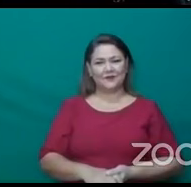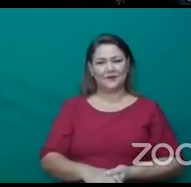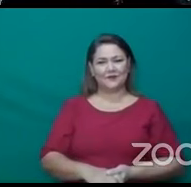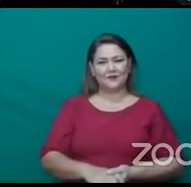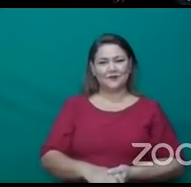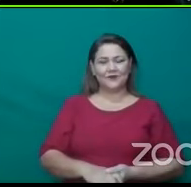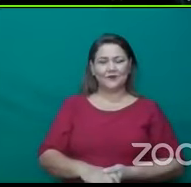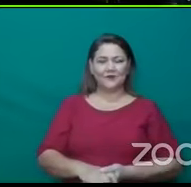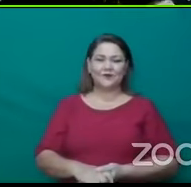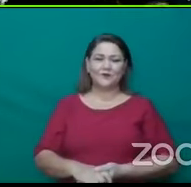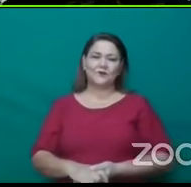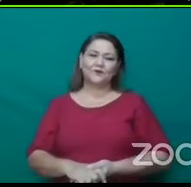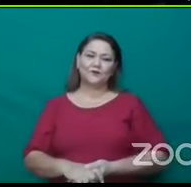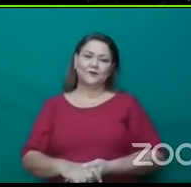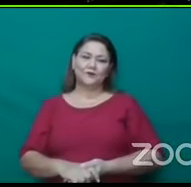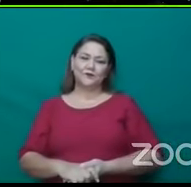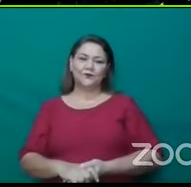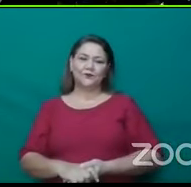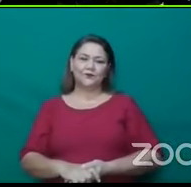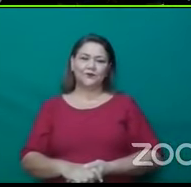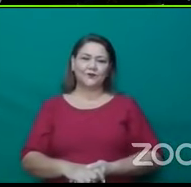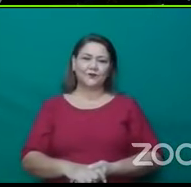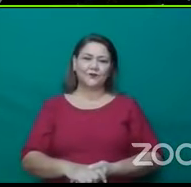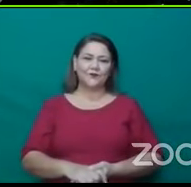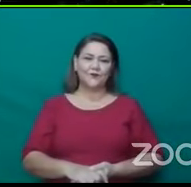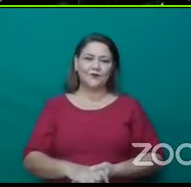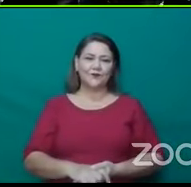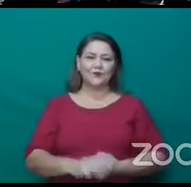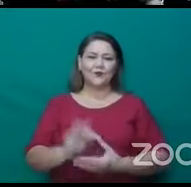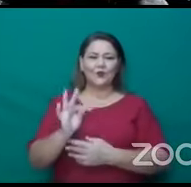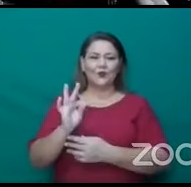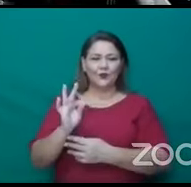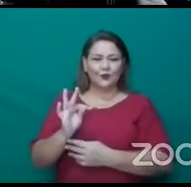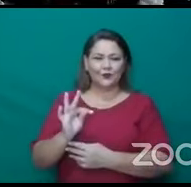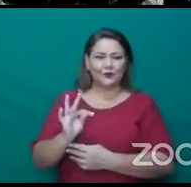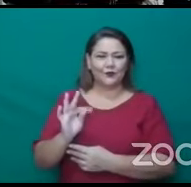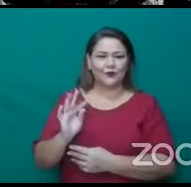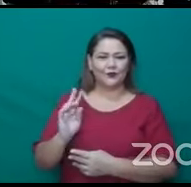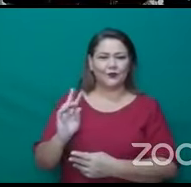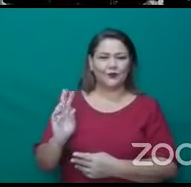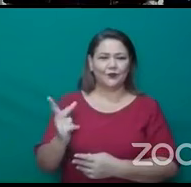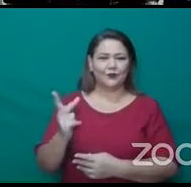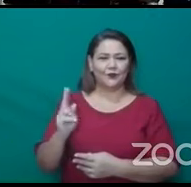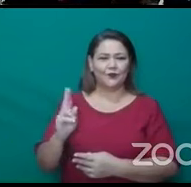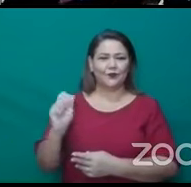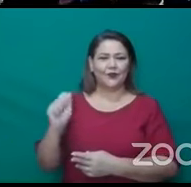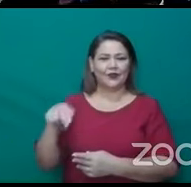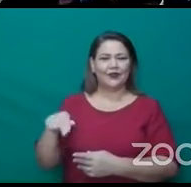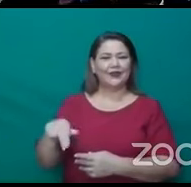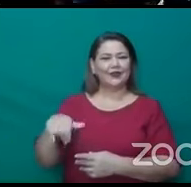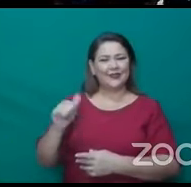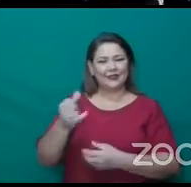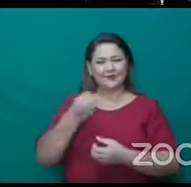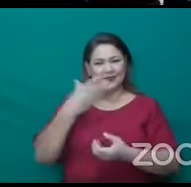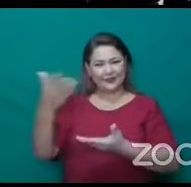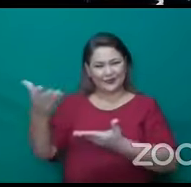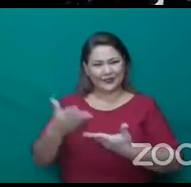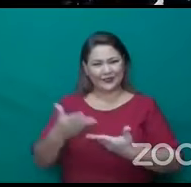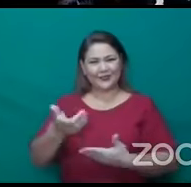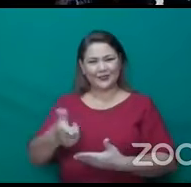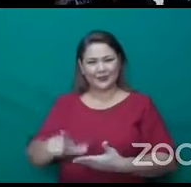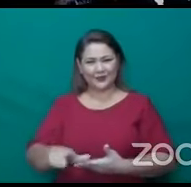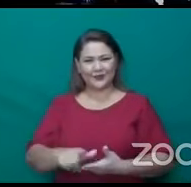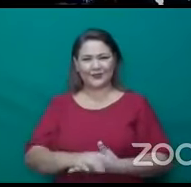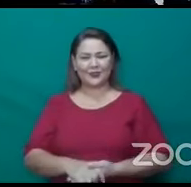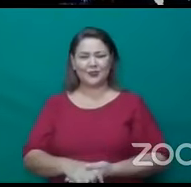Valeu. Então, Tuane, eu pedi que você ligasse o microfone, ok? Olá. Seja Me viu? bem-vinda de Sim. novo, né? Eu E